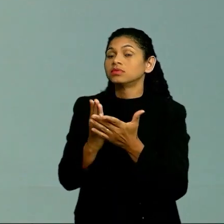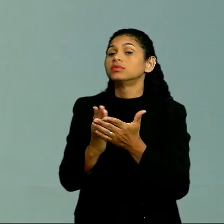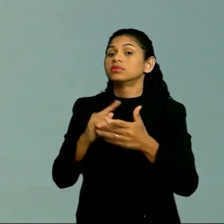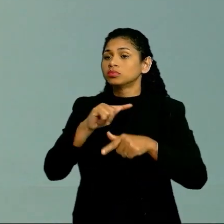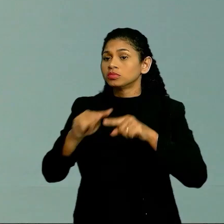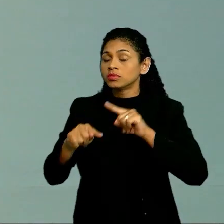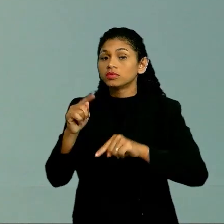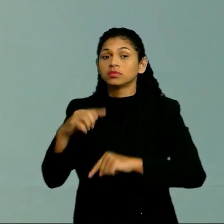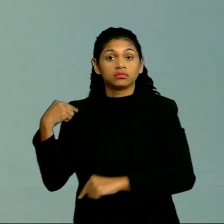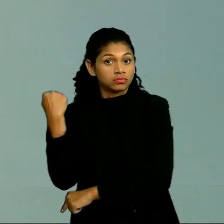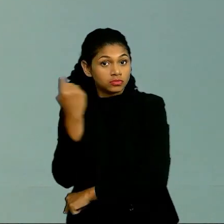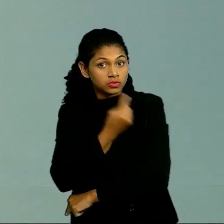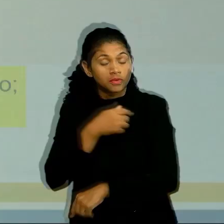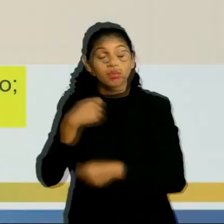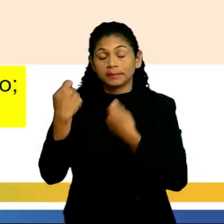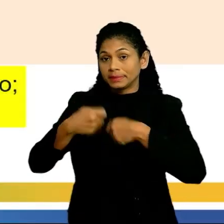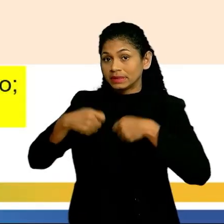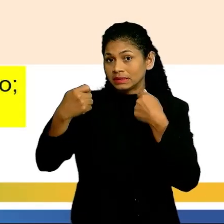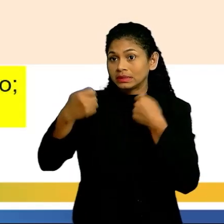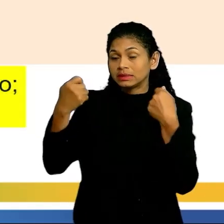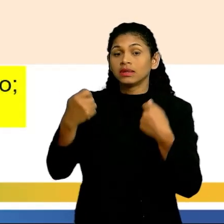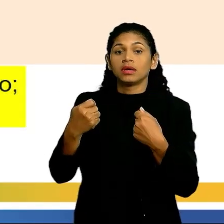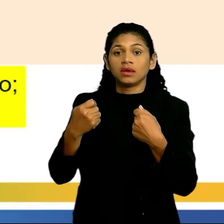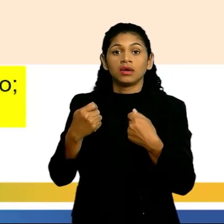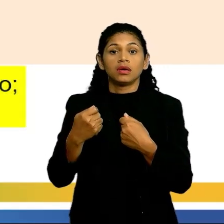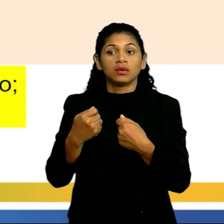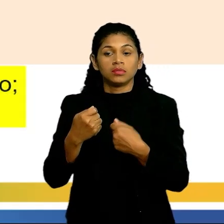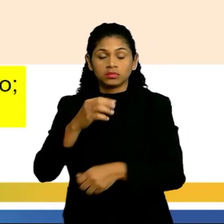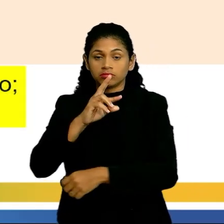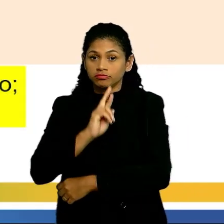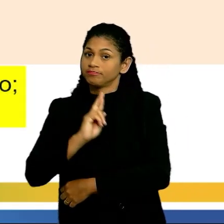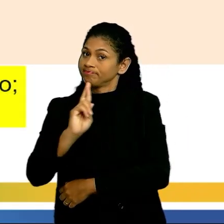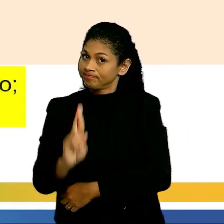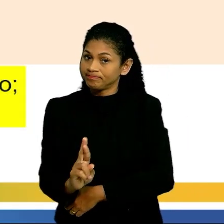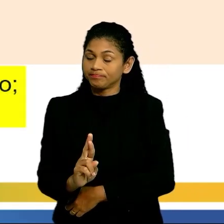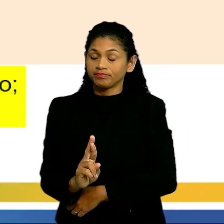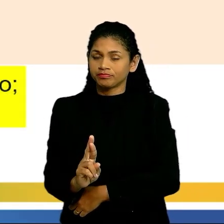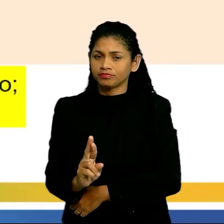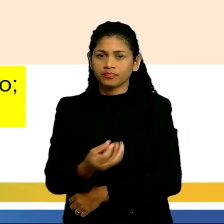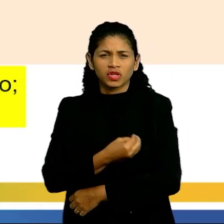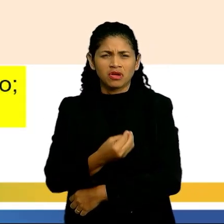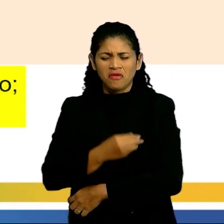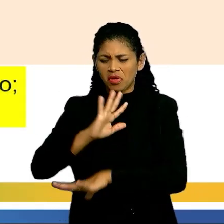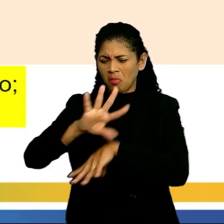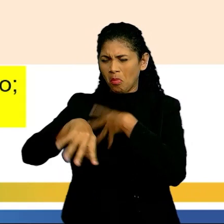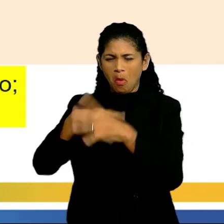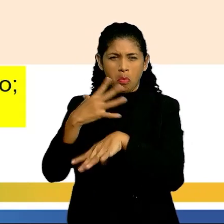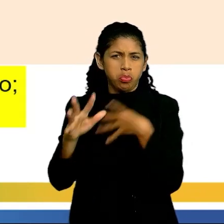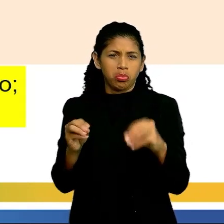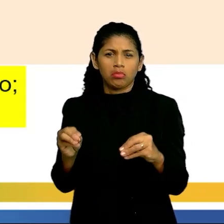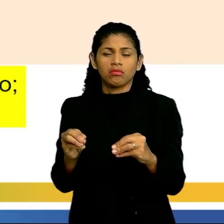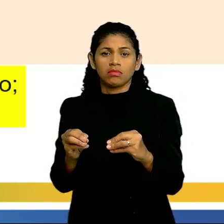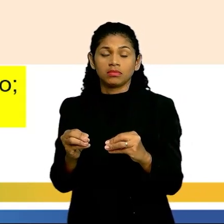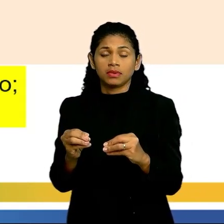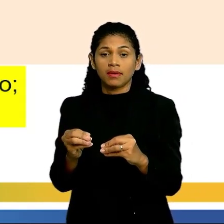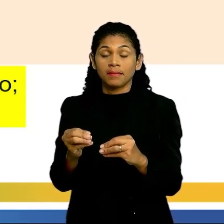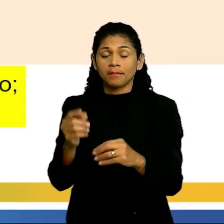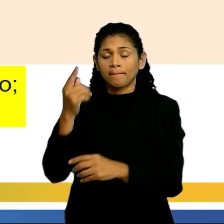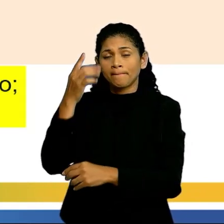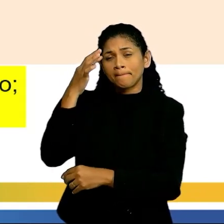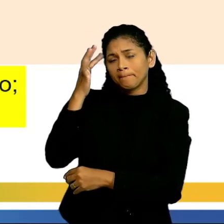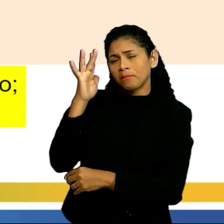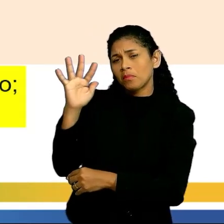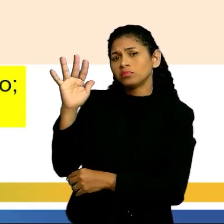do tempo e apesar do espaço. Então, a outra coisa, a vida é um transtorno. Você imagina que a gente acha que a vida